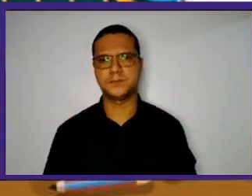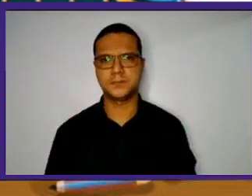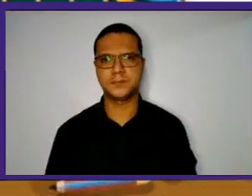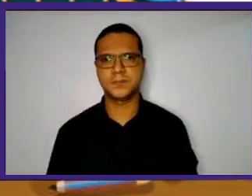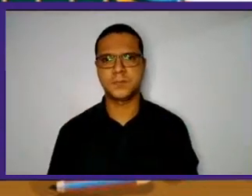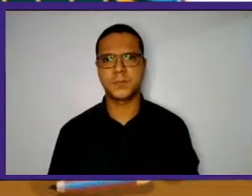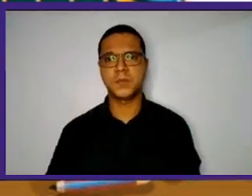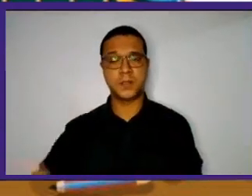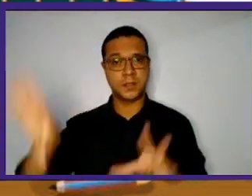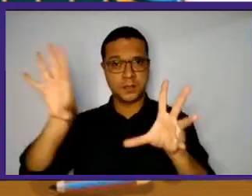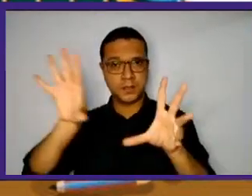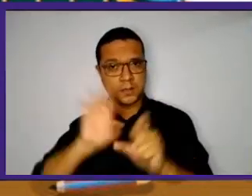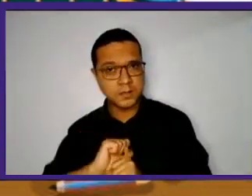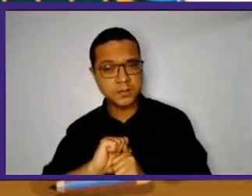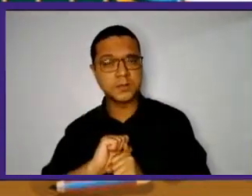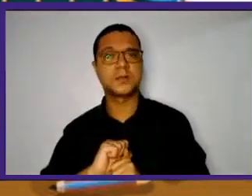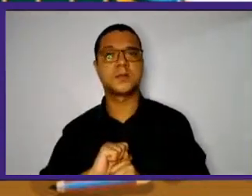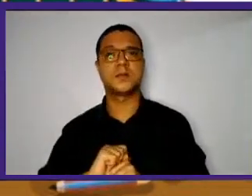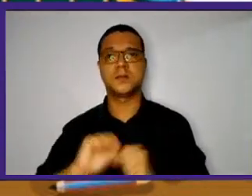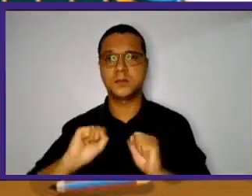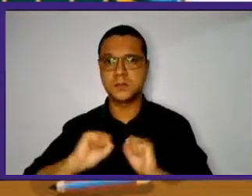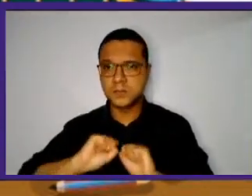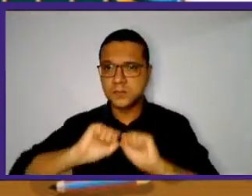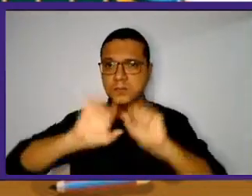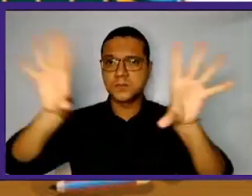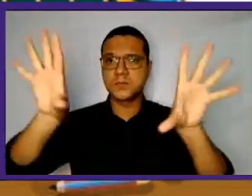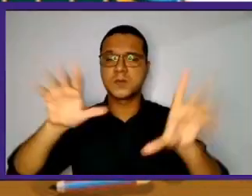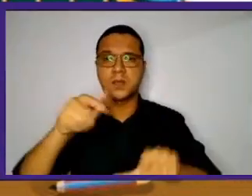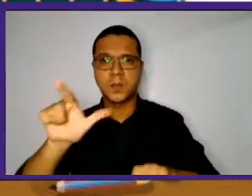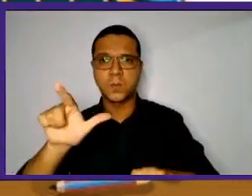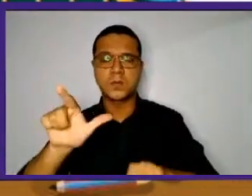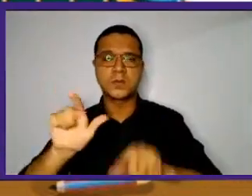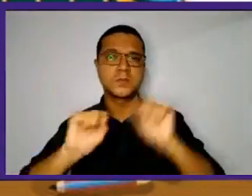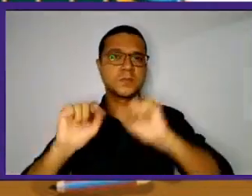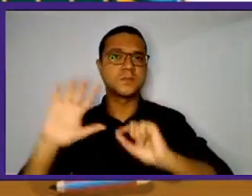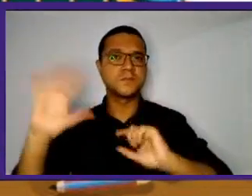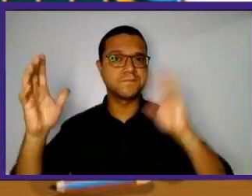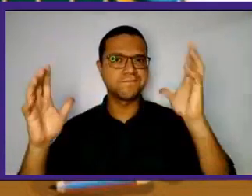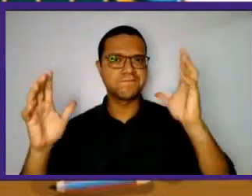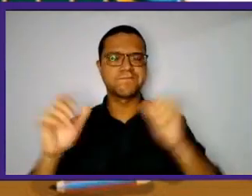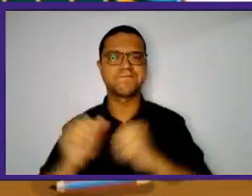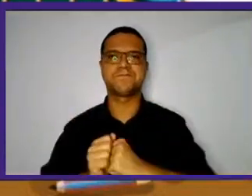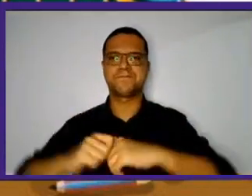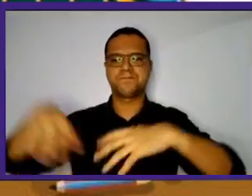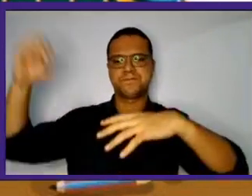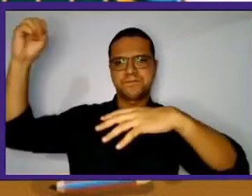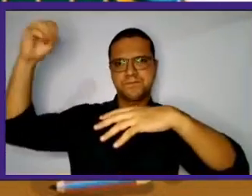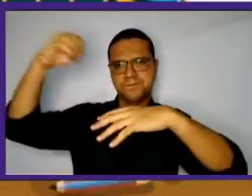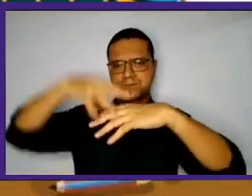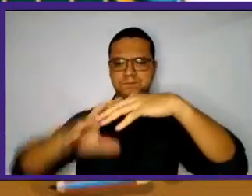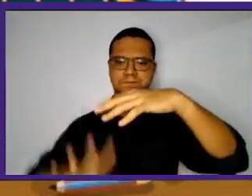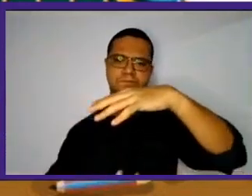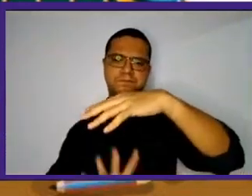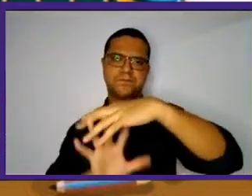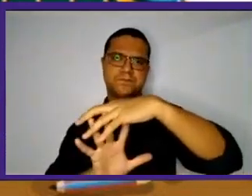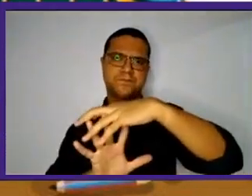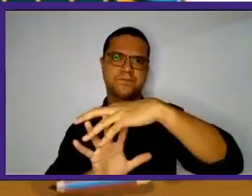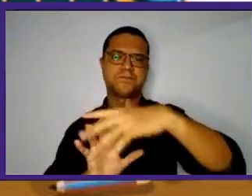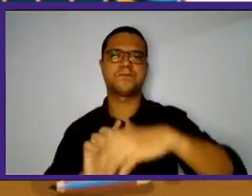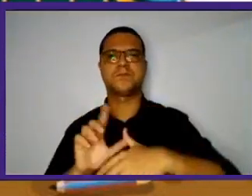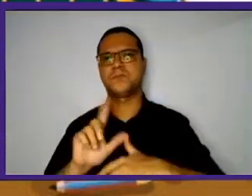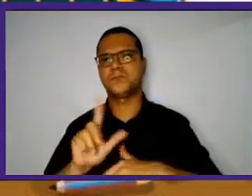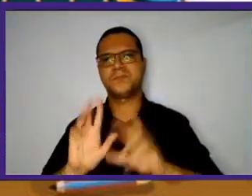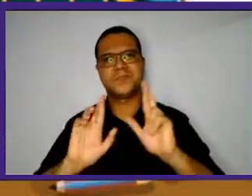de absorver uma parte e irradiar outra parte, o que acontece? Essa irradiação não acontece como deveria. E